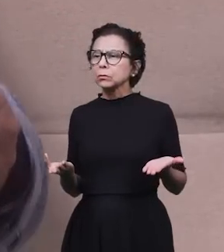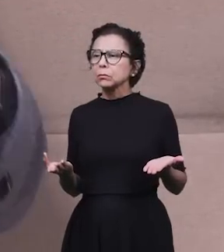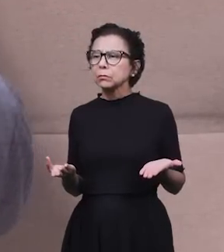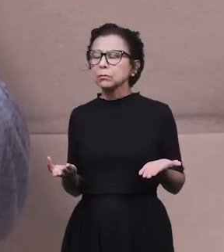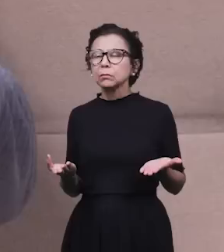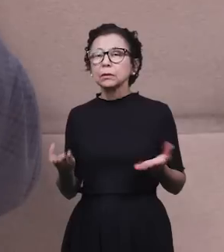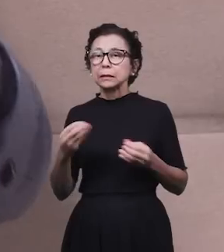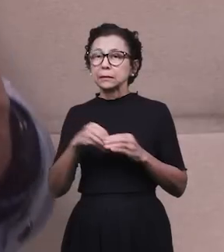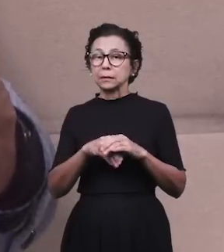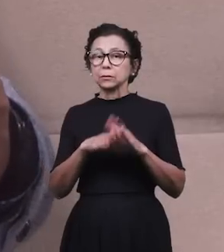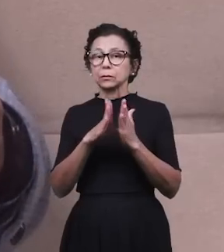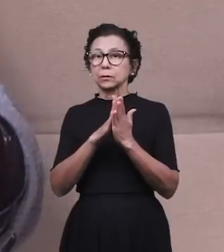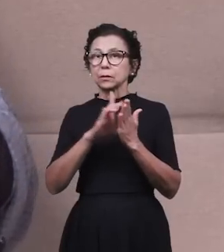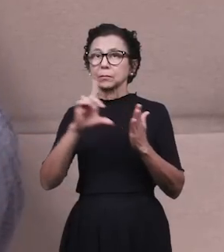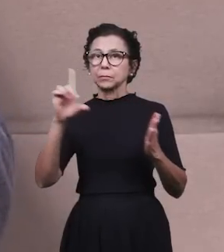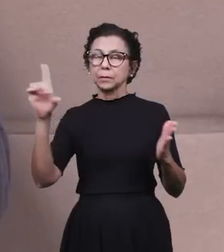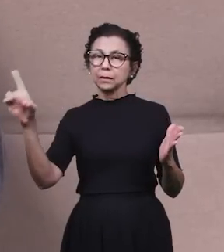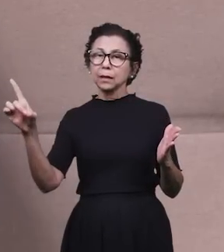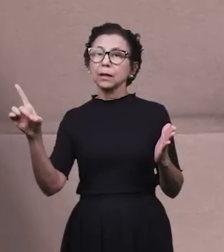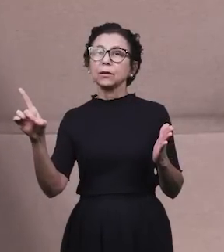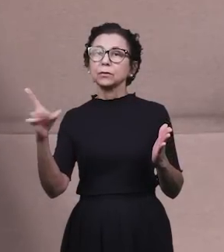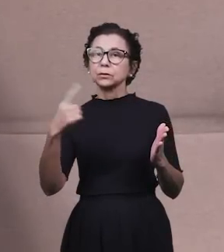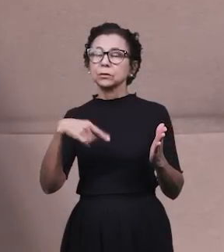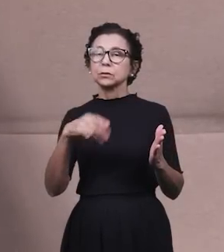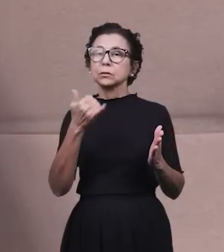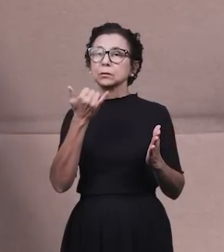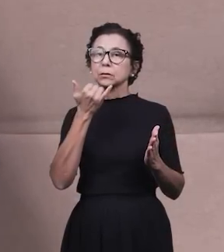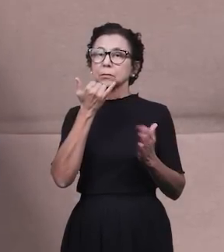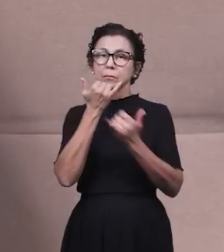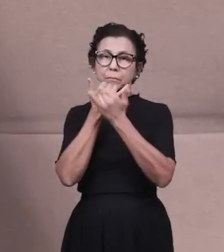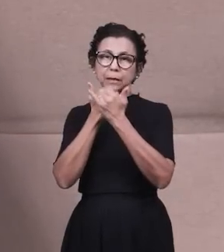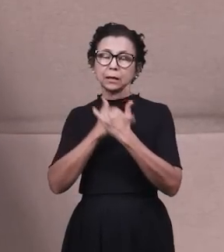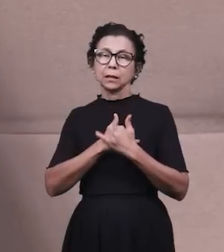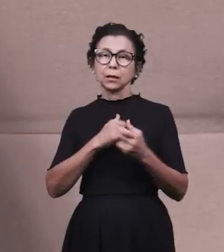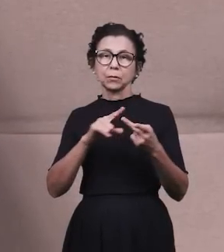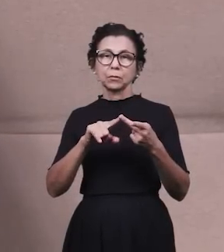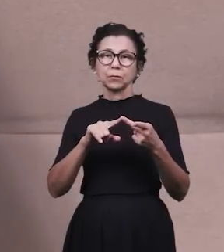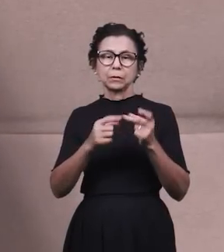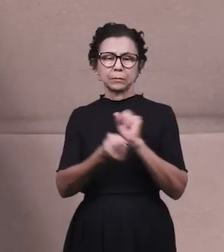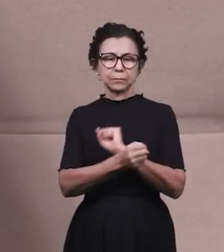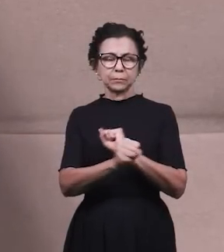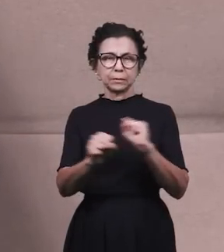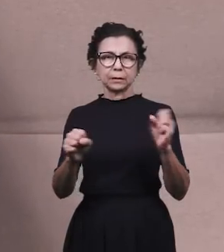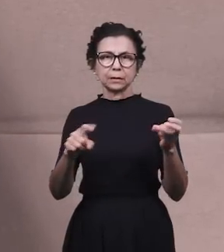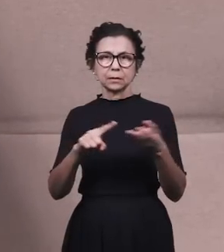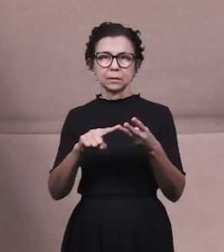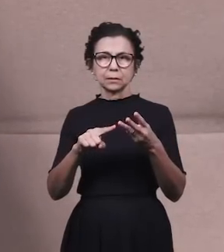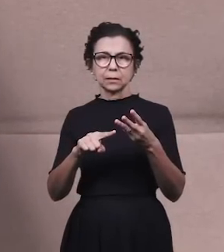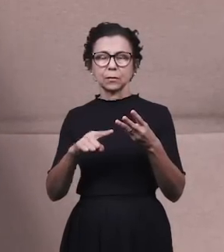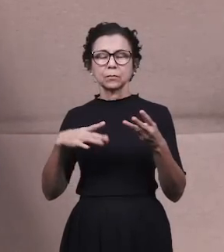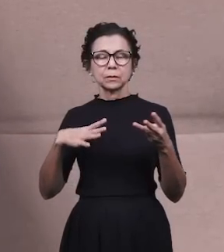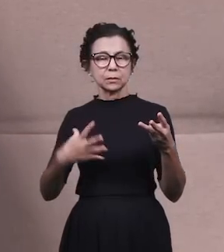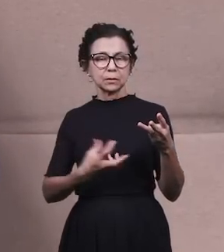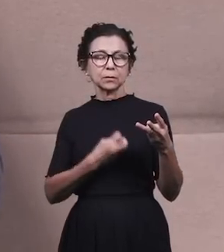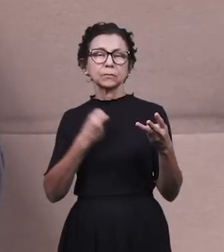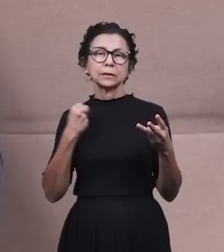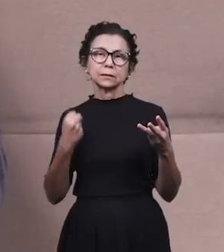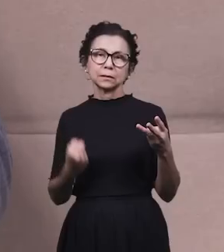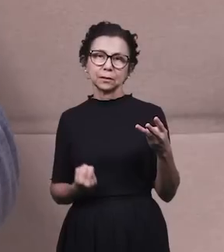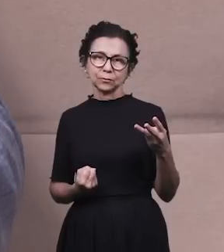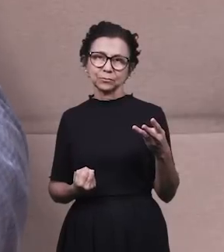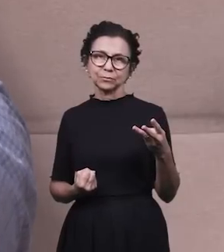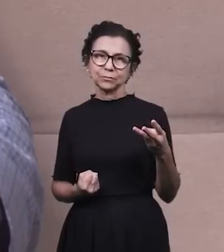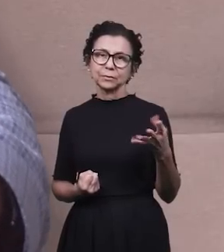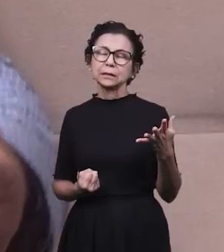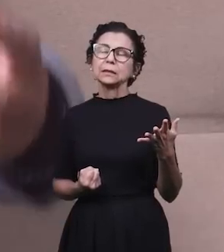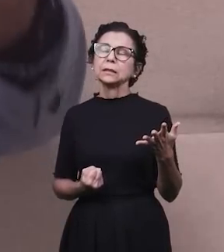palavra que você obtemos perdão, libertação, redenção,